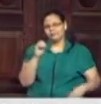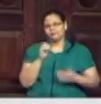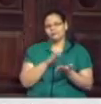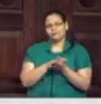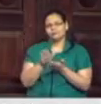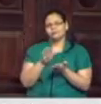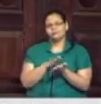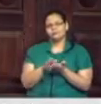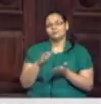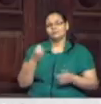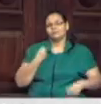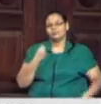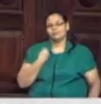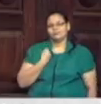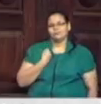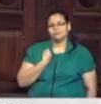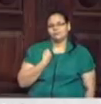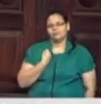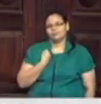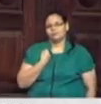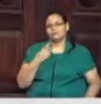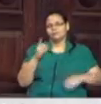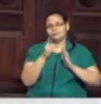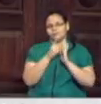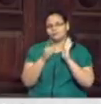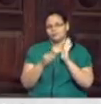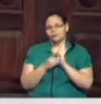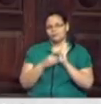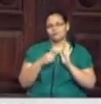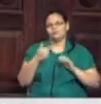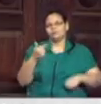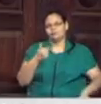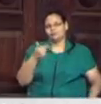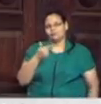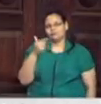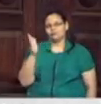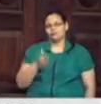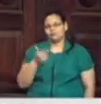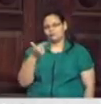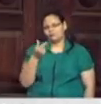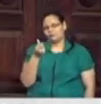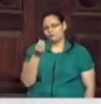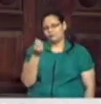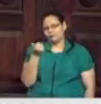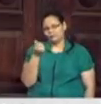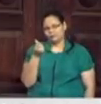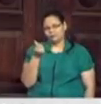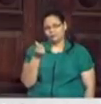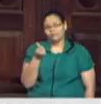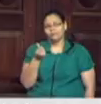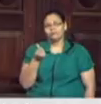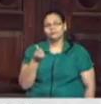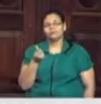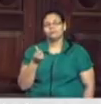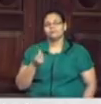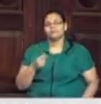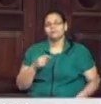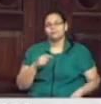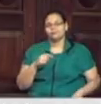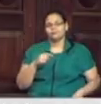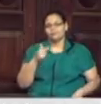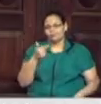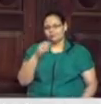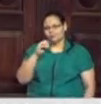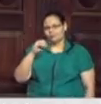Decreto Legislativo número 2 de 2016. Em 2008, deputado Jânio Mendes, as